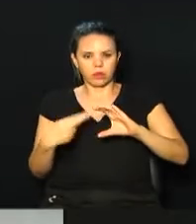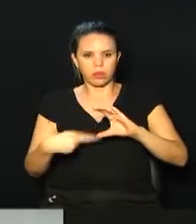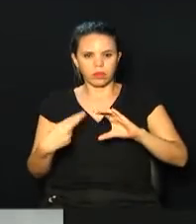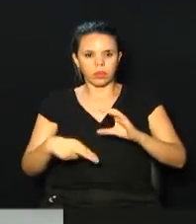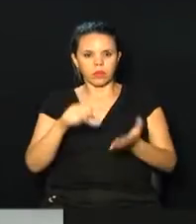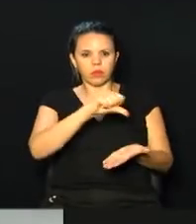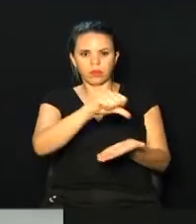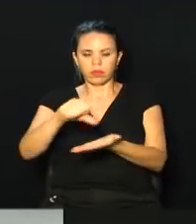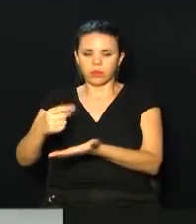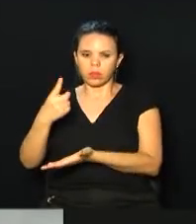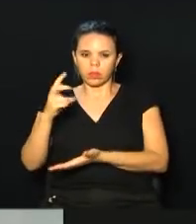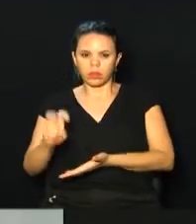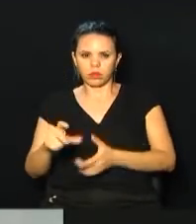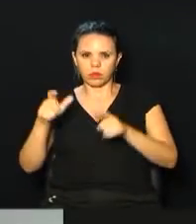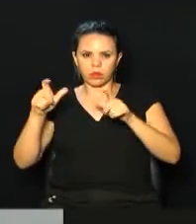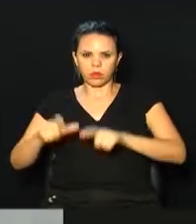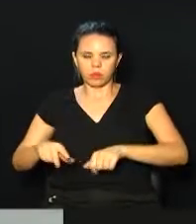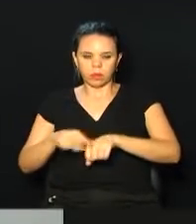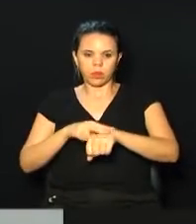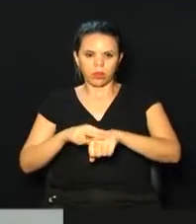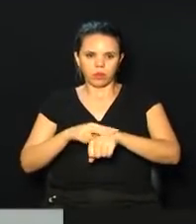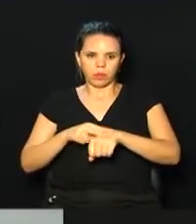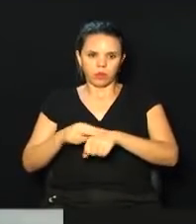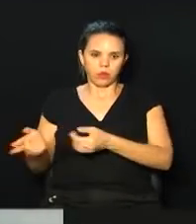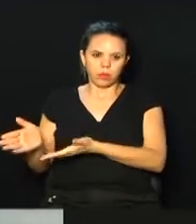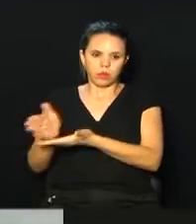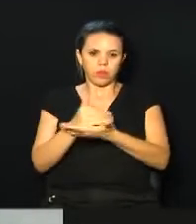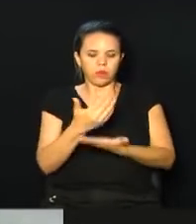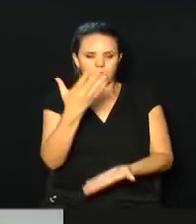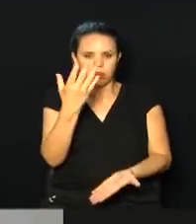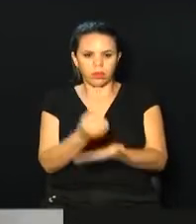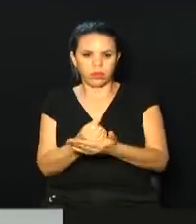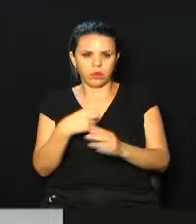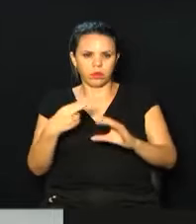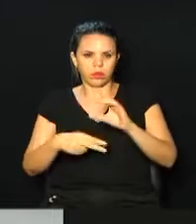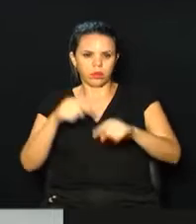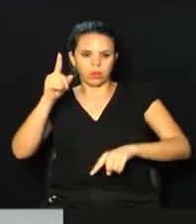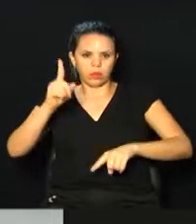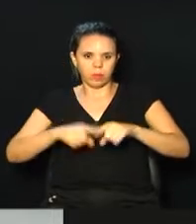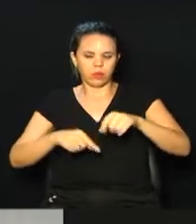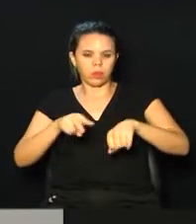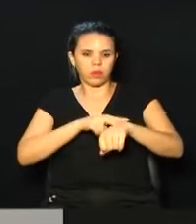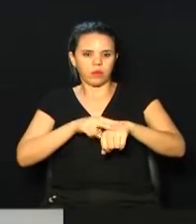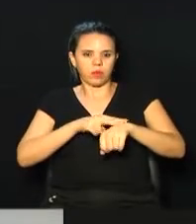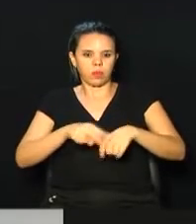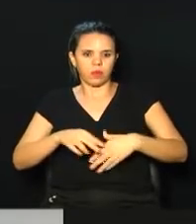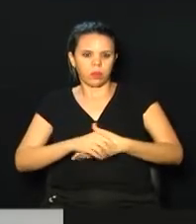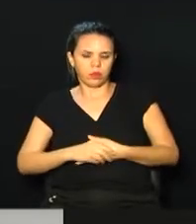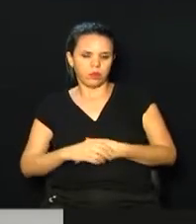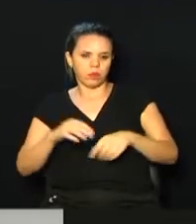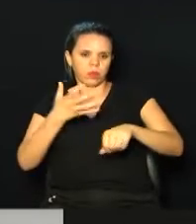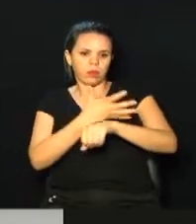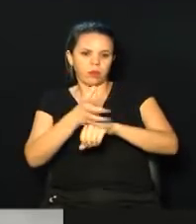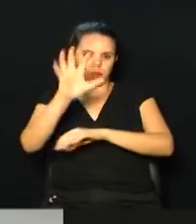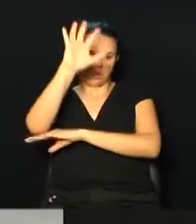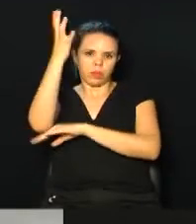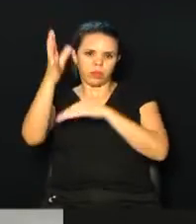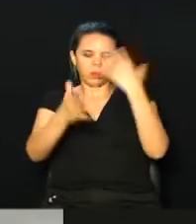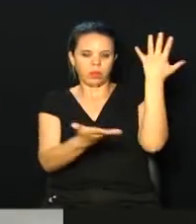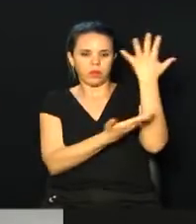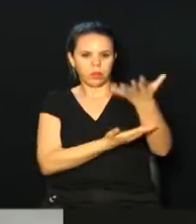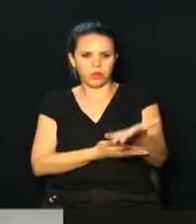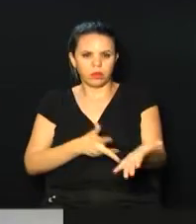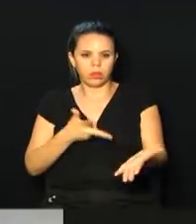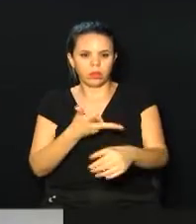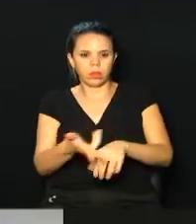e 15 pontos verdes que recebe material verde, né, de jardinagem.